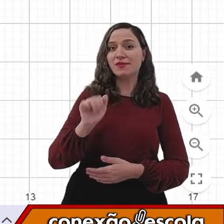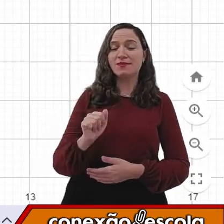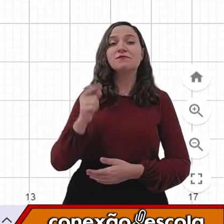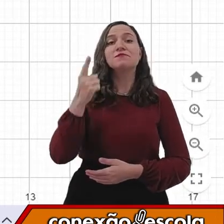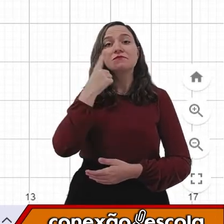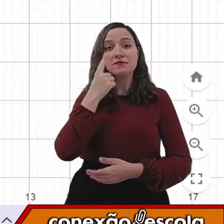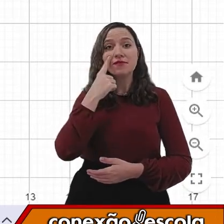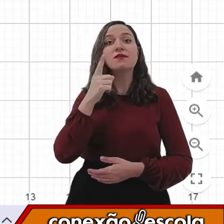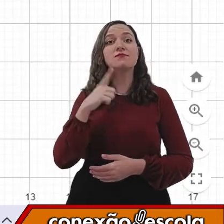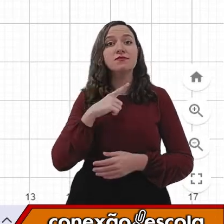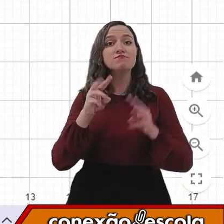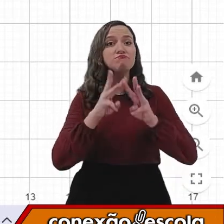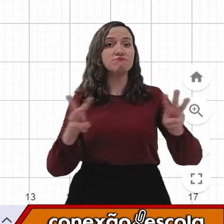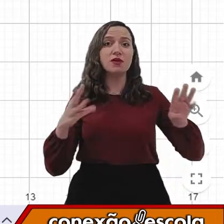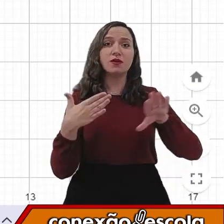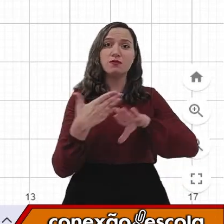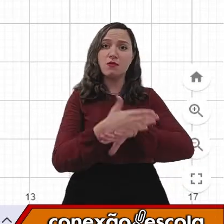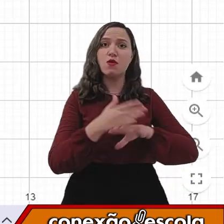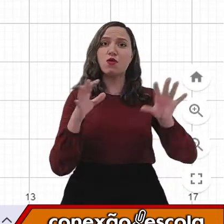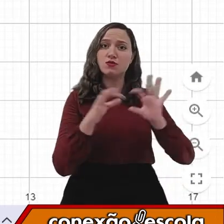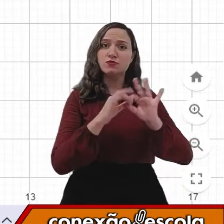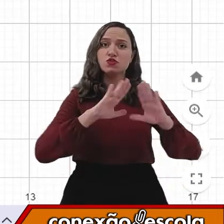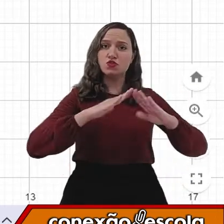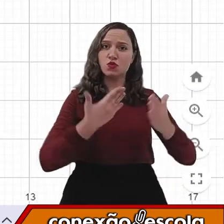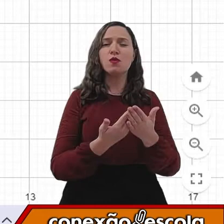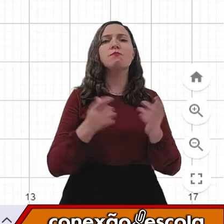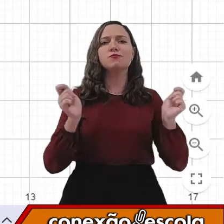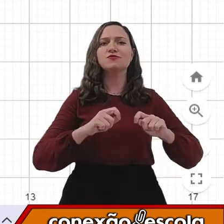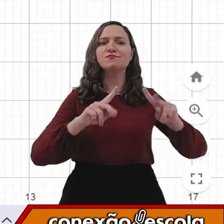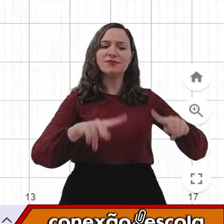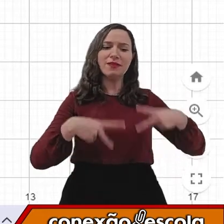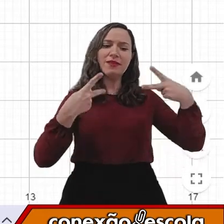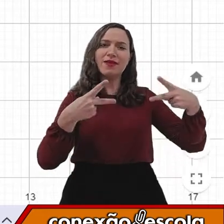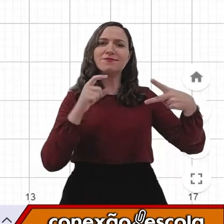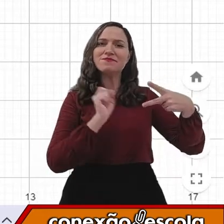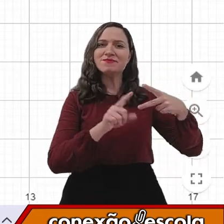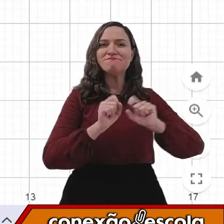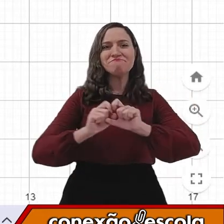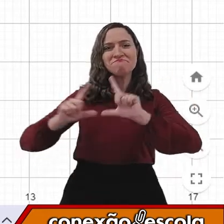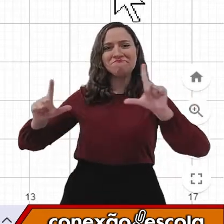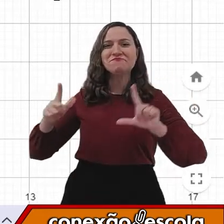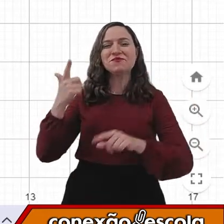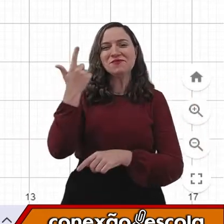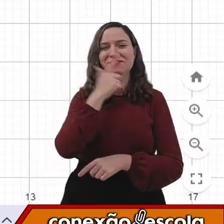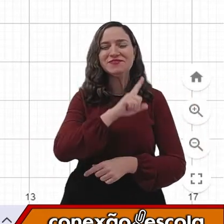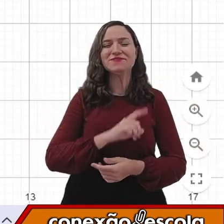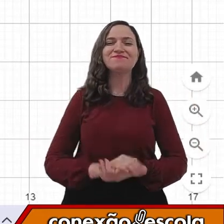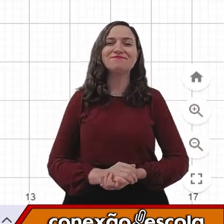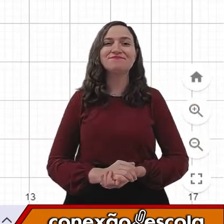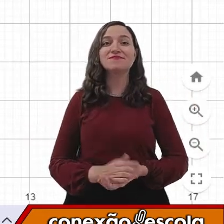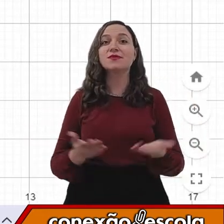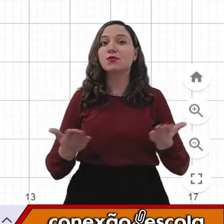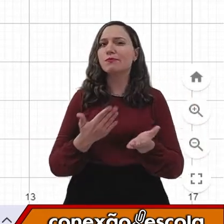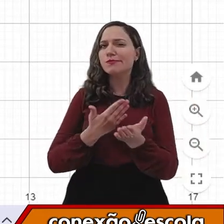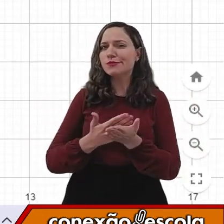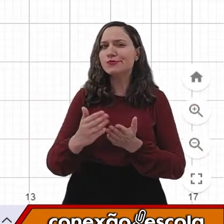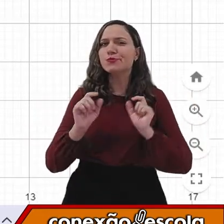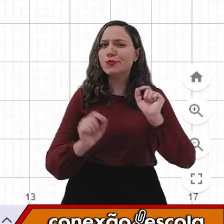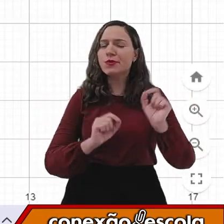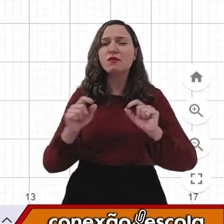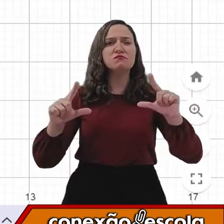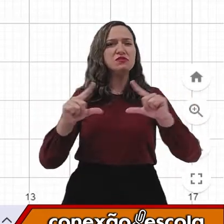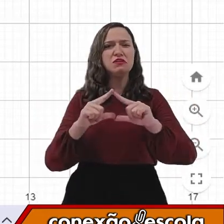você vai ter o link e o QR Code para acessar esse site. Aqui, então, nós vamos começar fazendo um